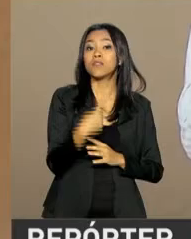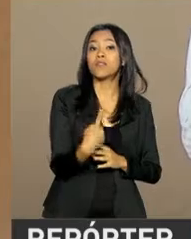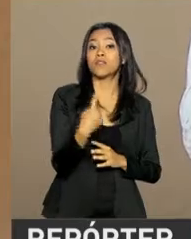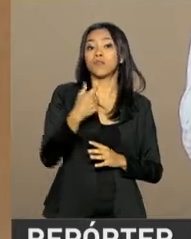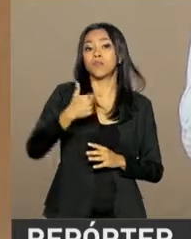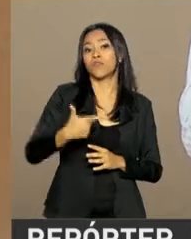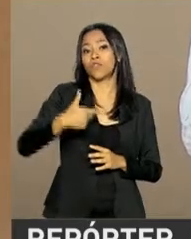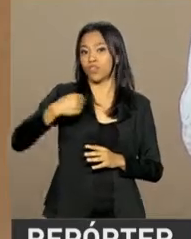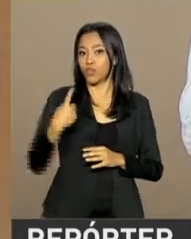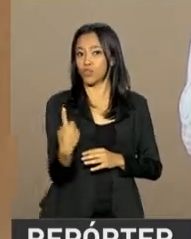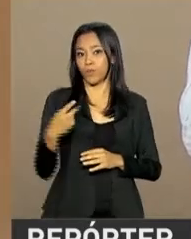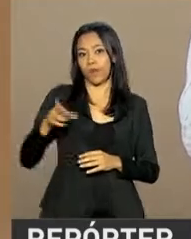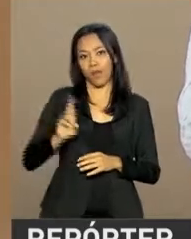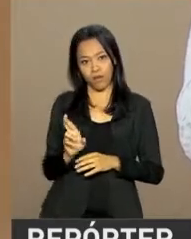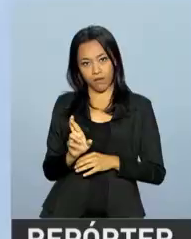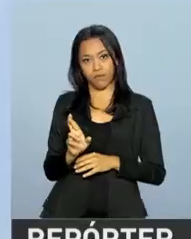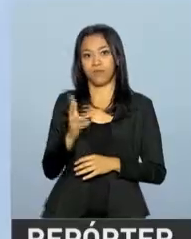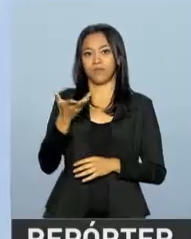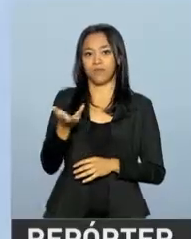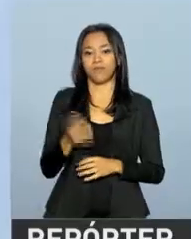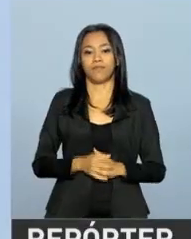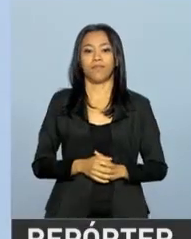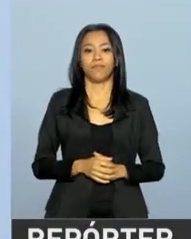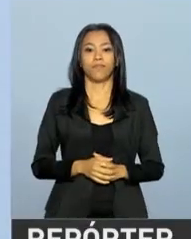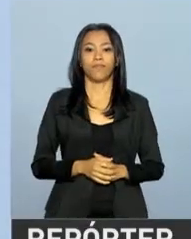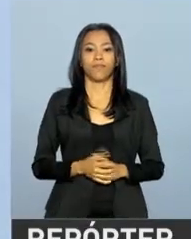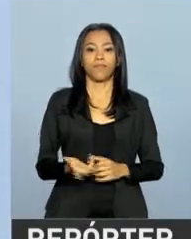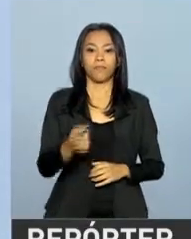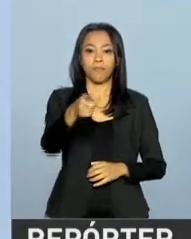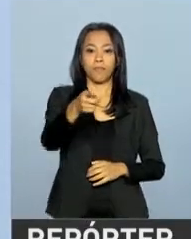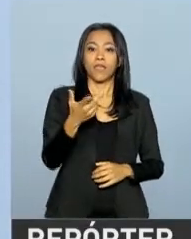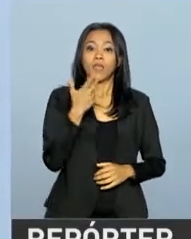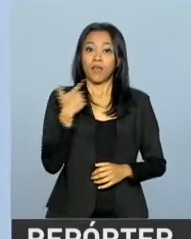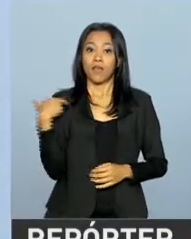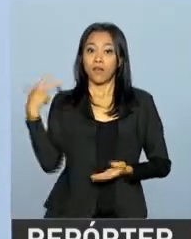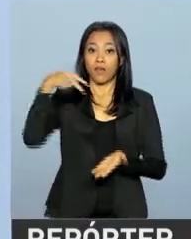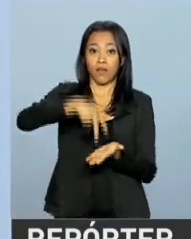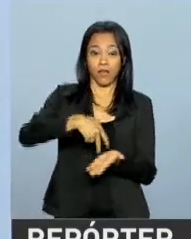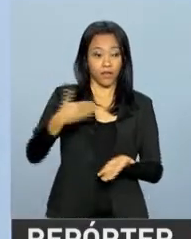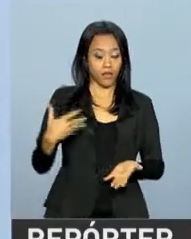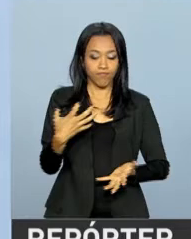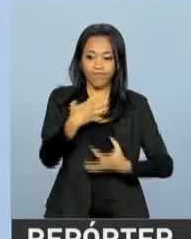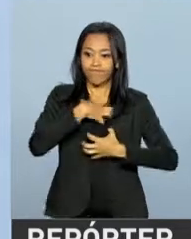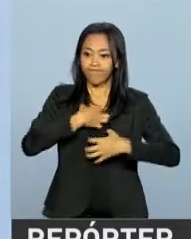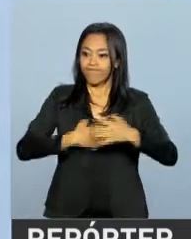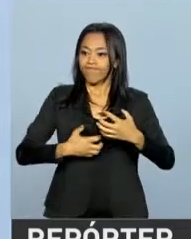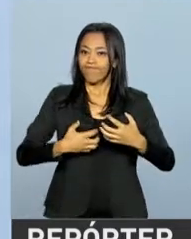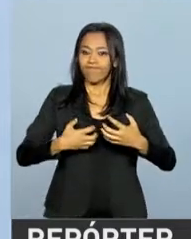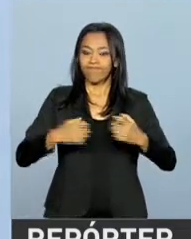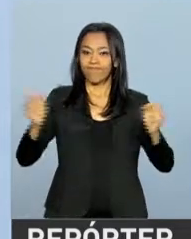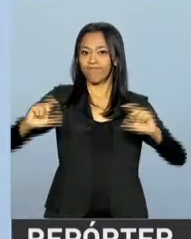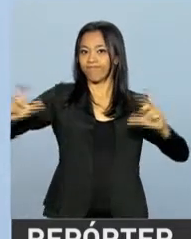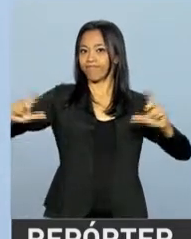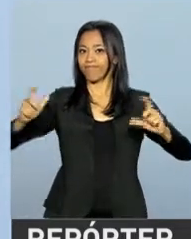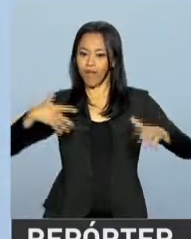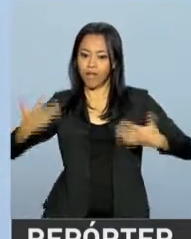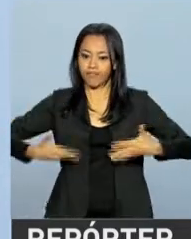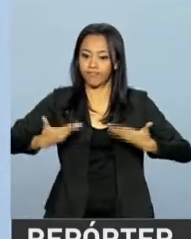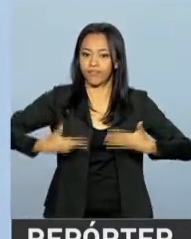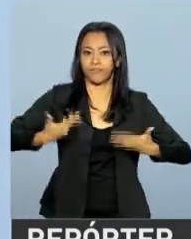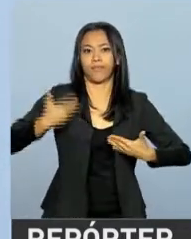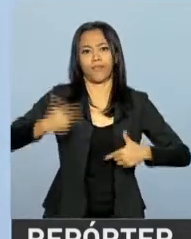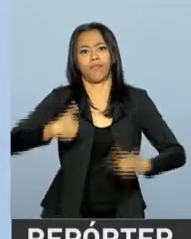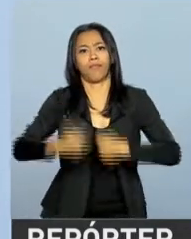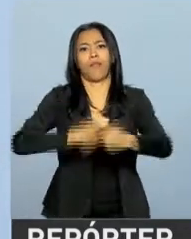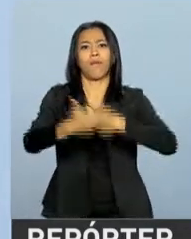pela prestação da moradia isso daqui nos dá uma energia muito grande a gente continuar a trabalhar para esse